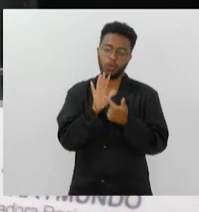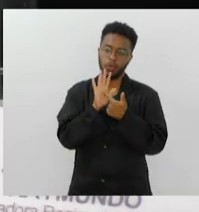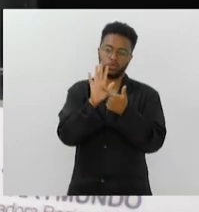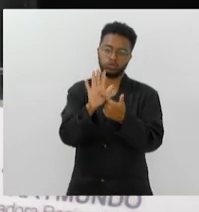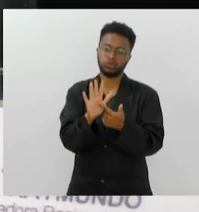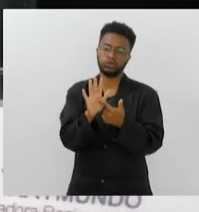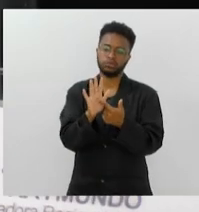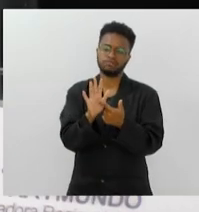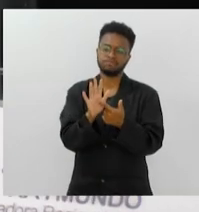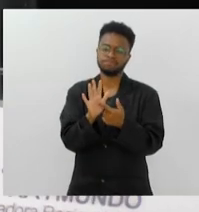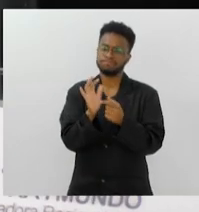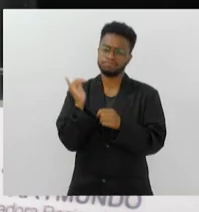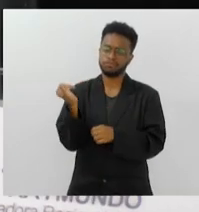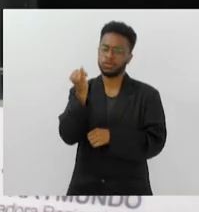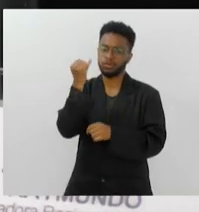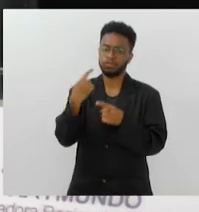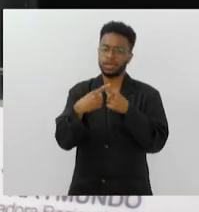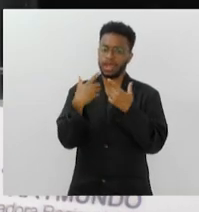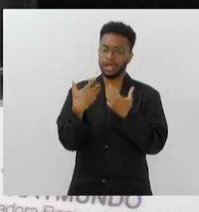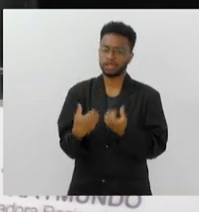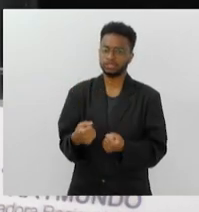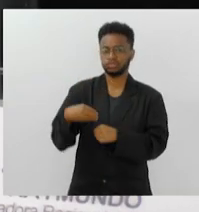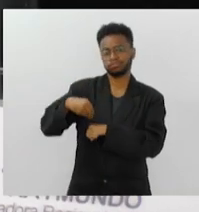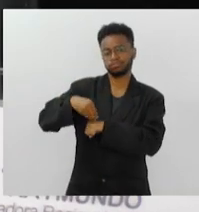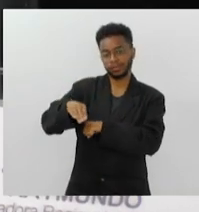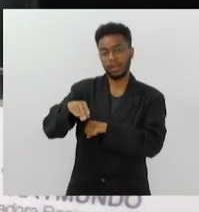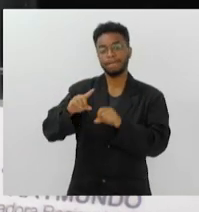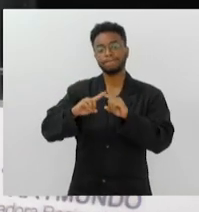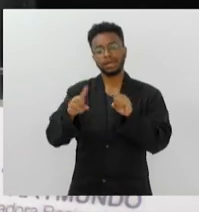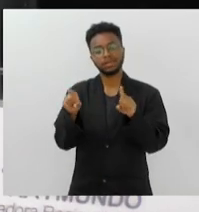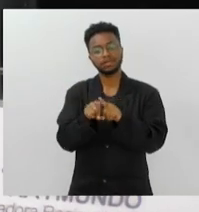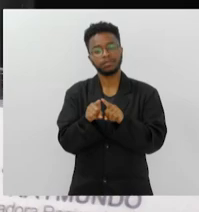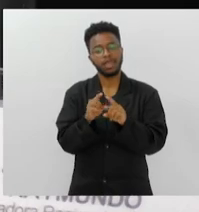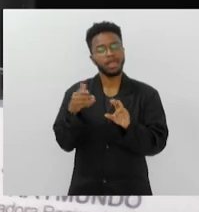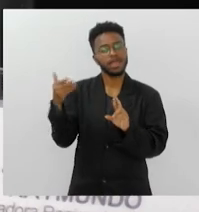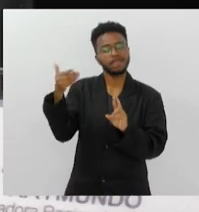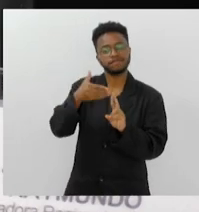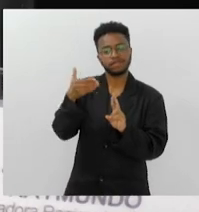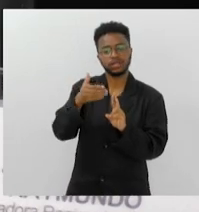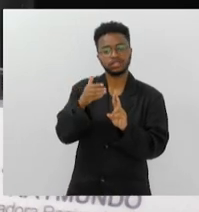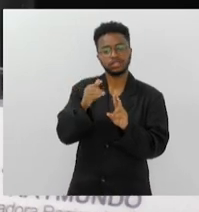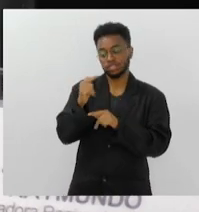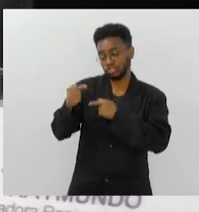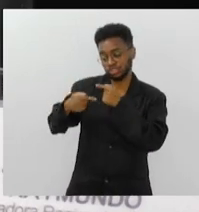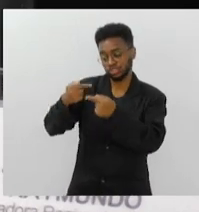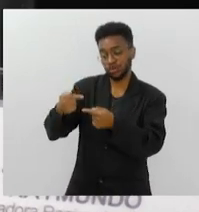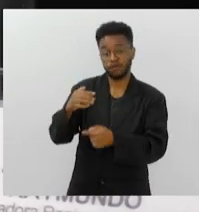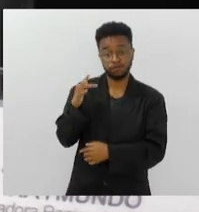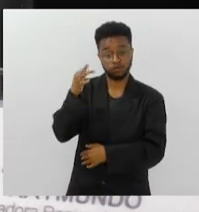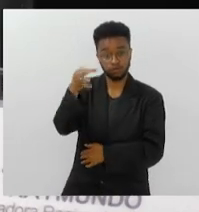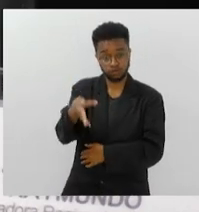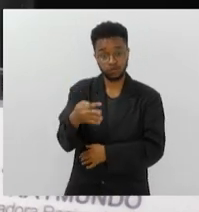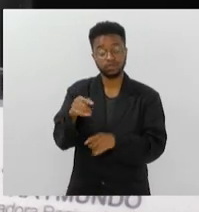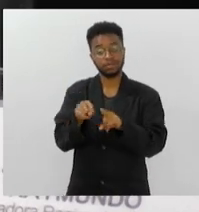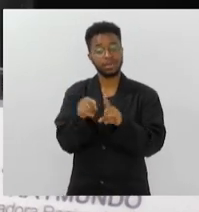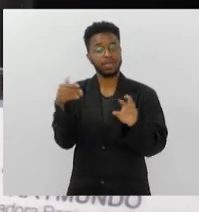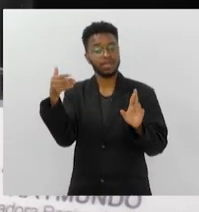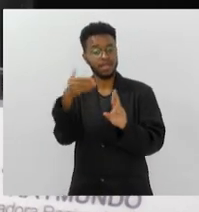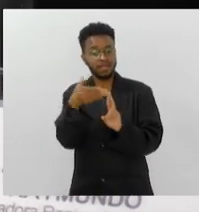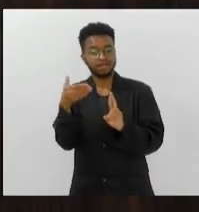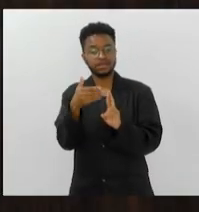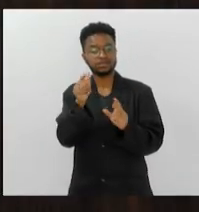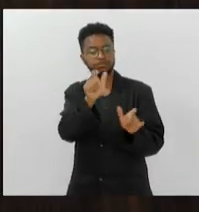ao aceitar essa indicação, mas será referência para as futuras gerações, referência para todos